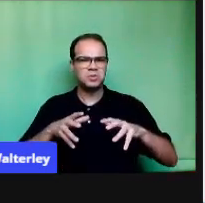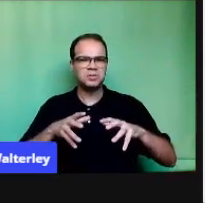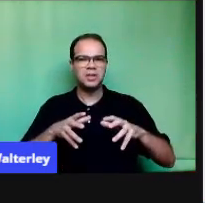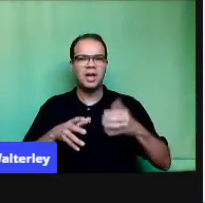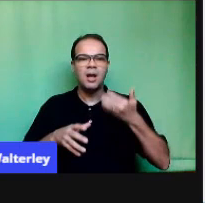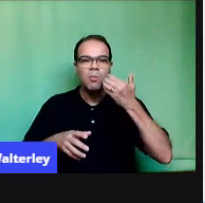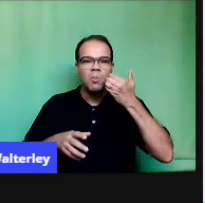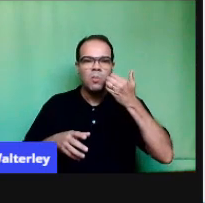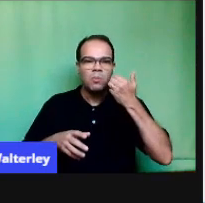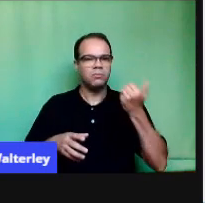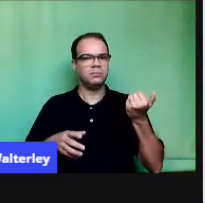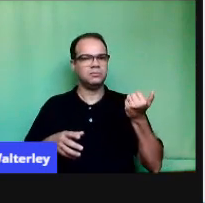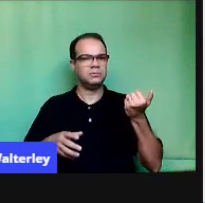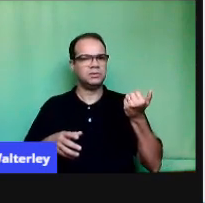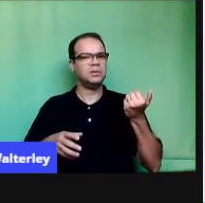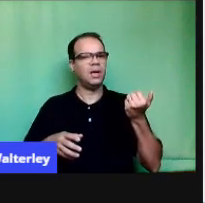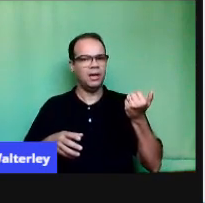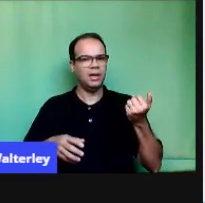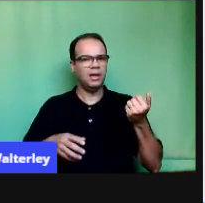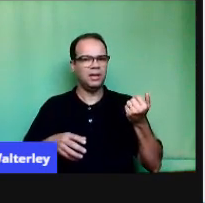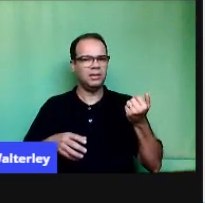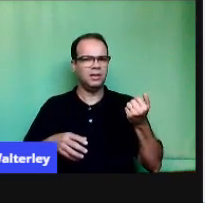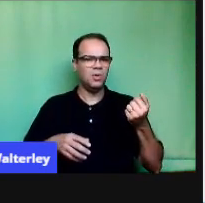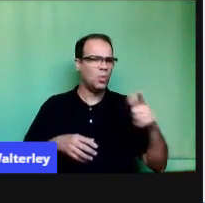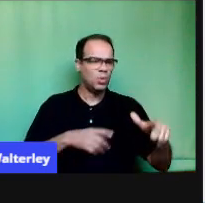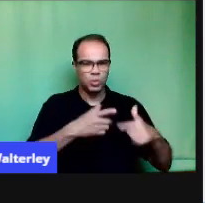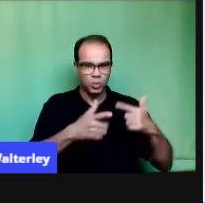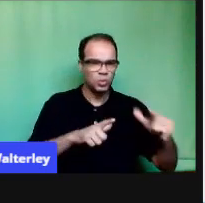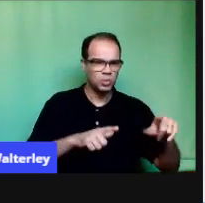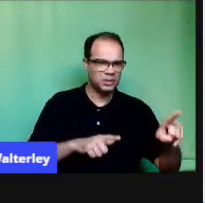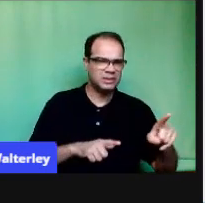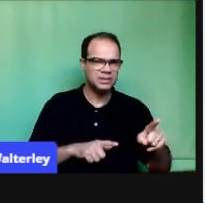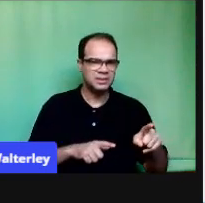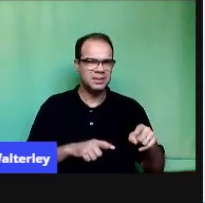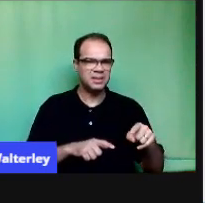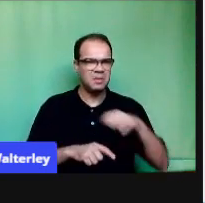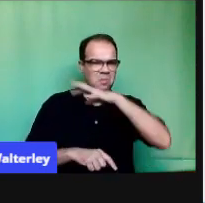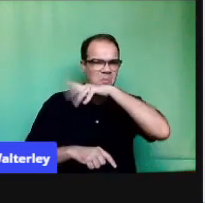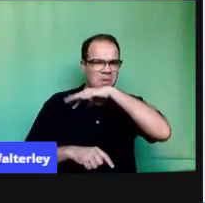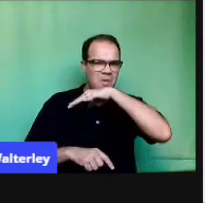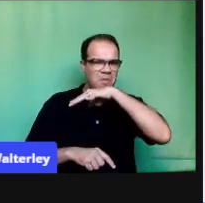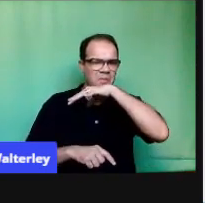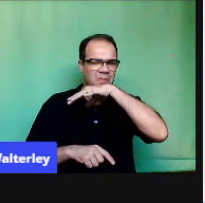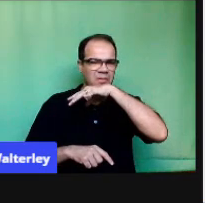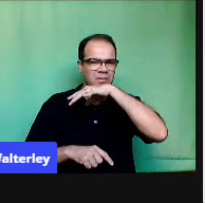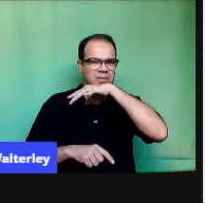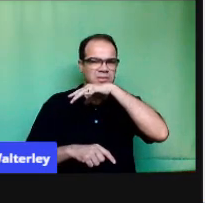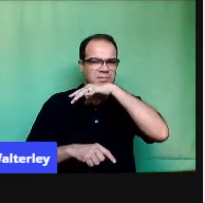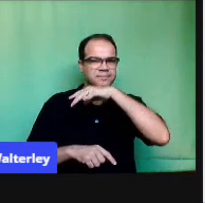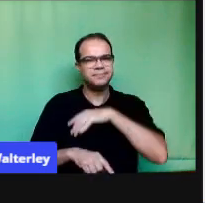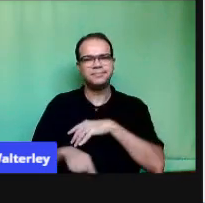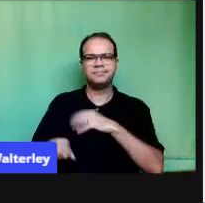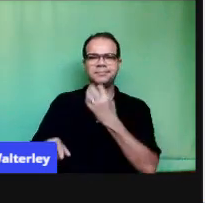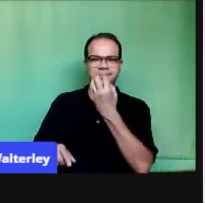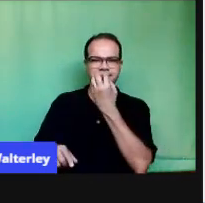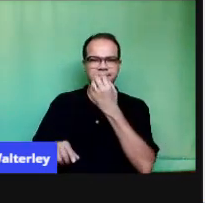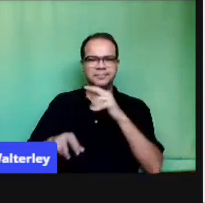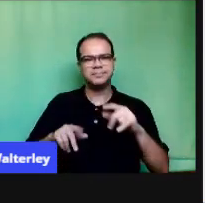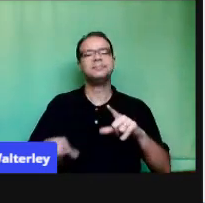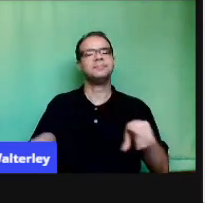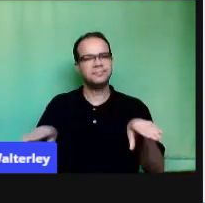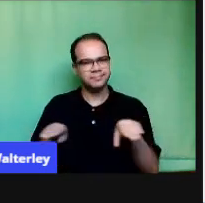Se você ensina as pessoas a respeitarem os animais, vai haver também uma redução do comportamento agressivo de uma forma